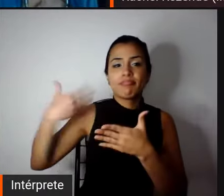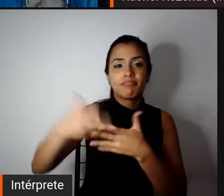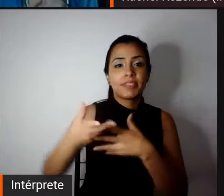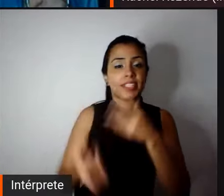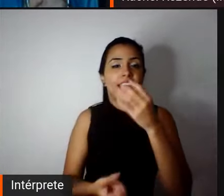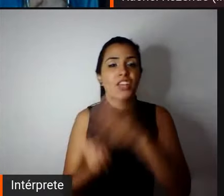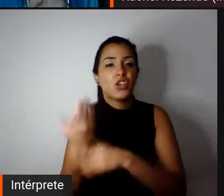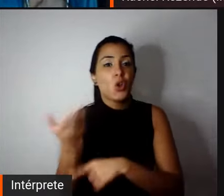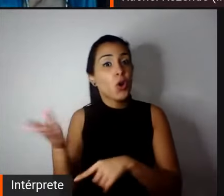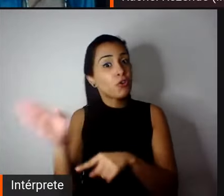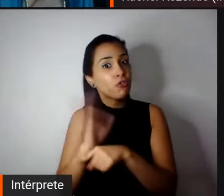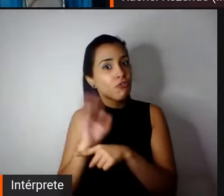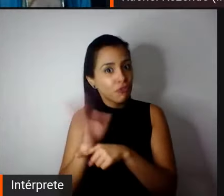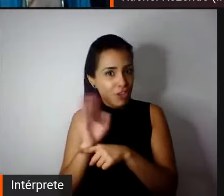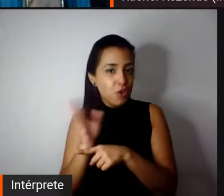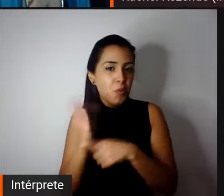acabou...